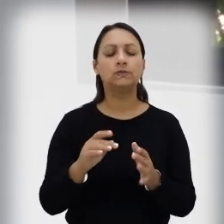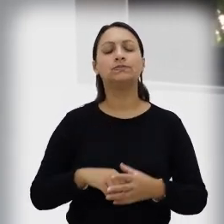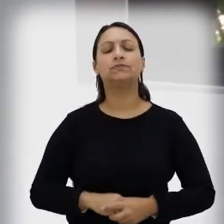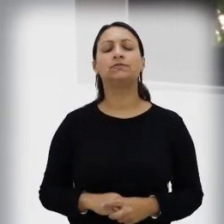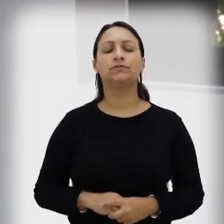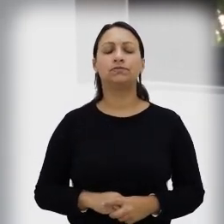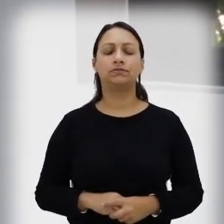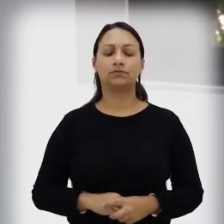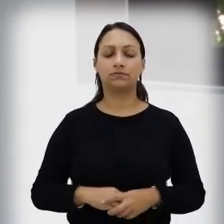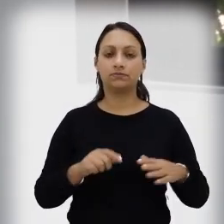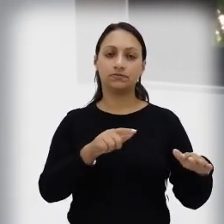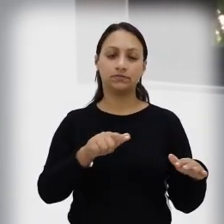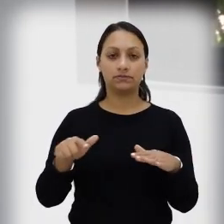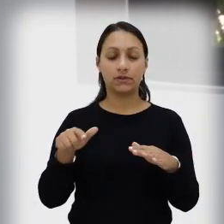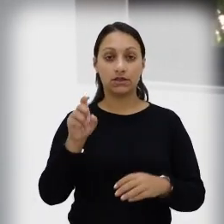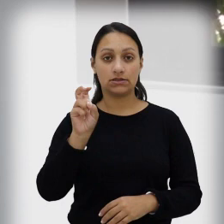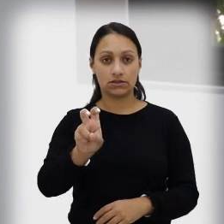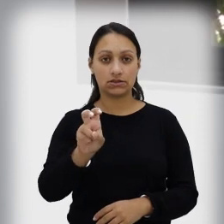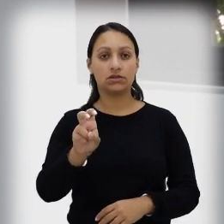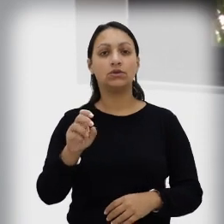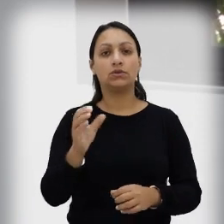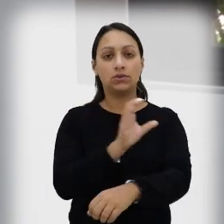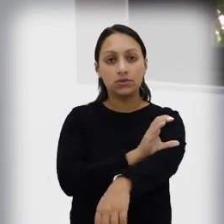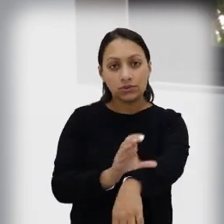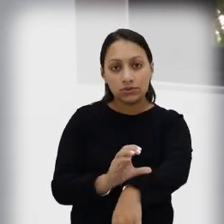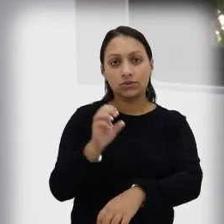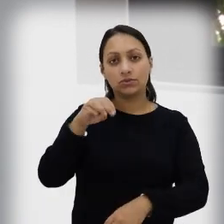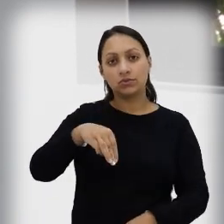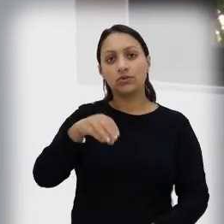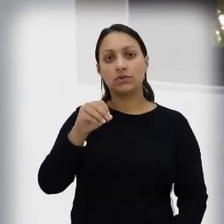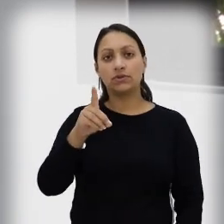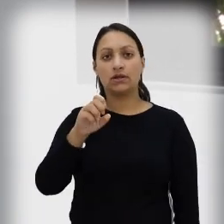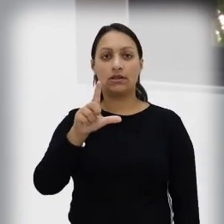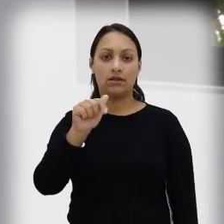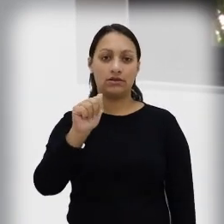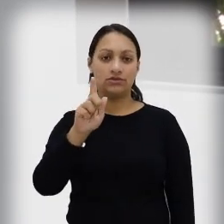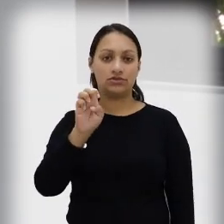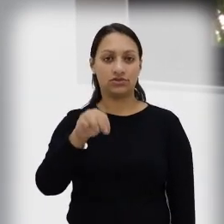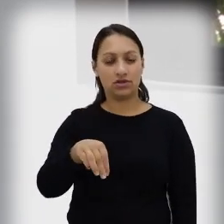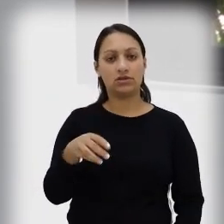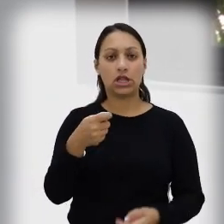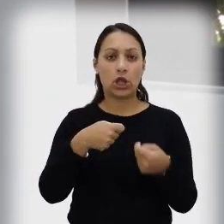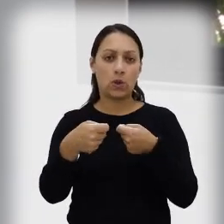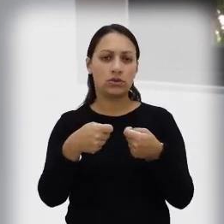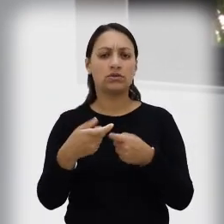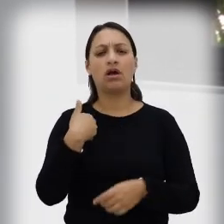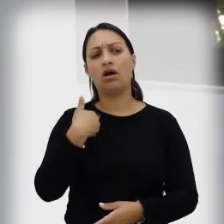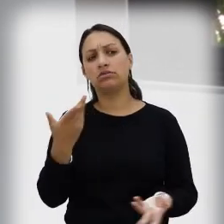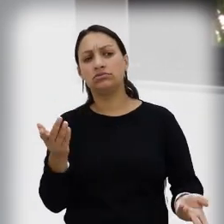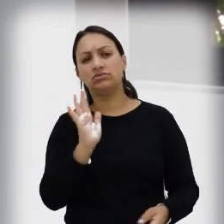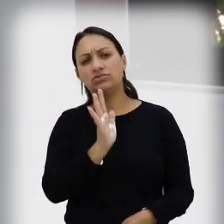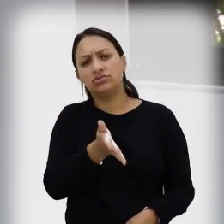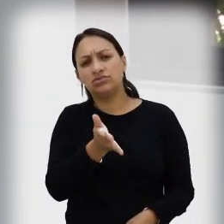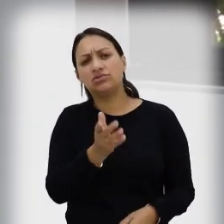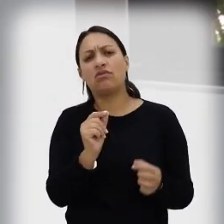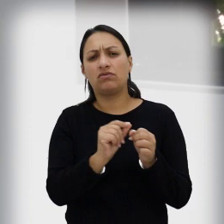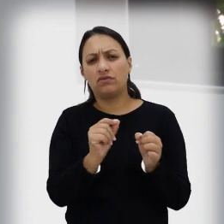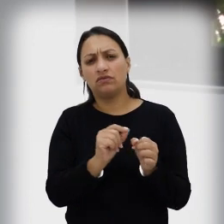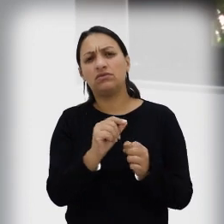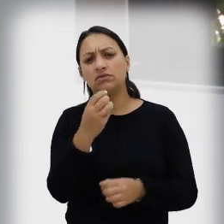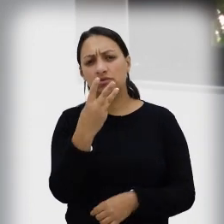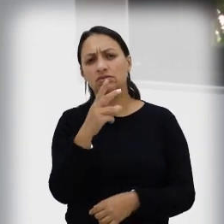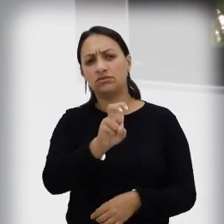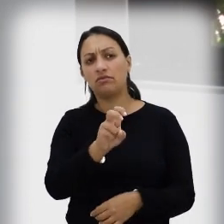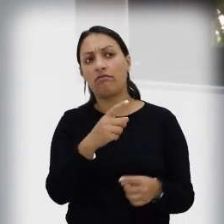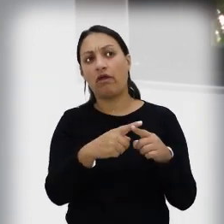Na semana 5, a gente entra com o curso de modelagem de negócio. Modelagem de negócio, meu Deus, eu já remodelei meu negócio 35